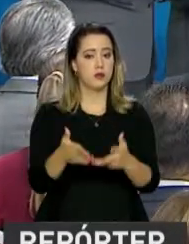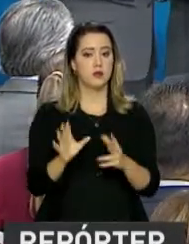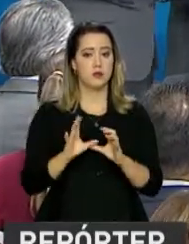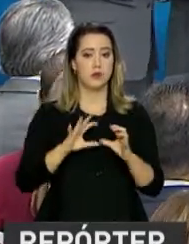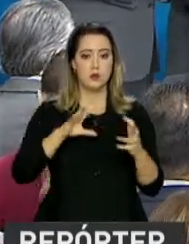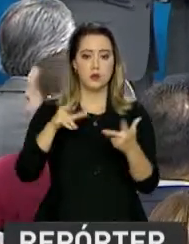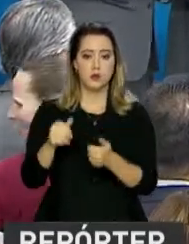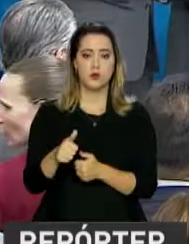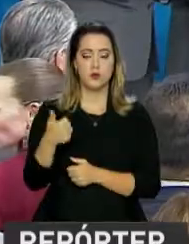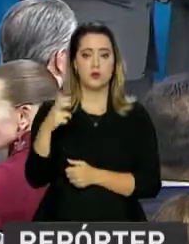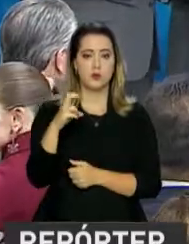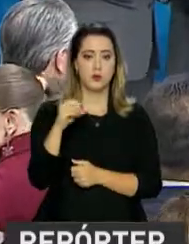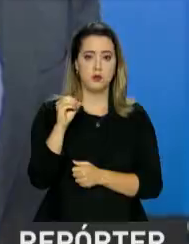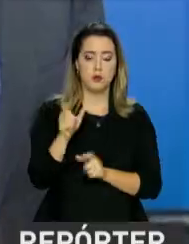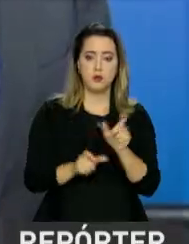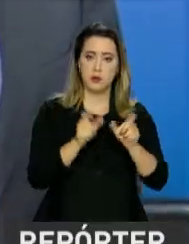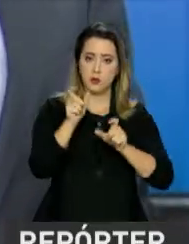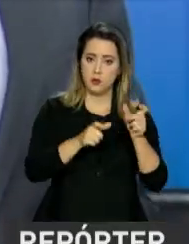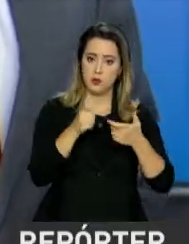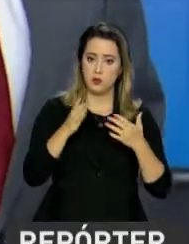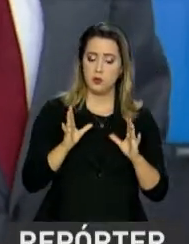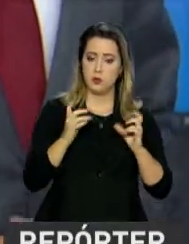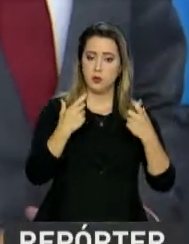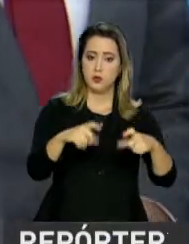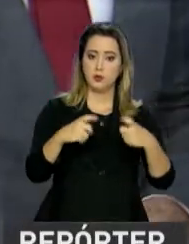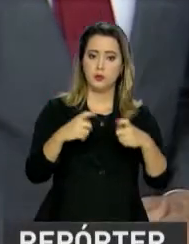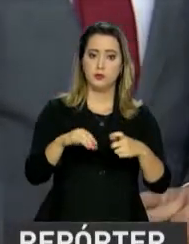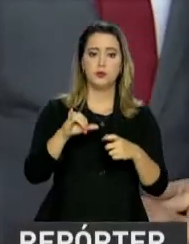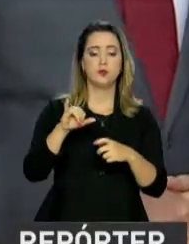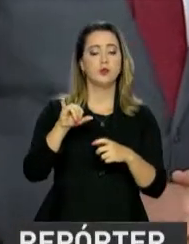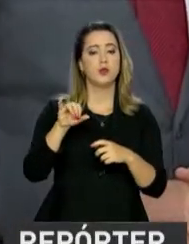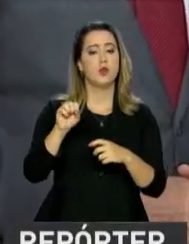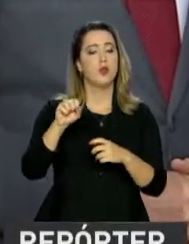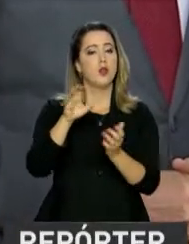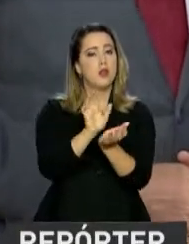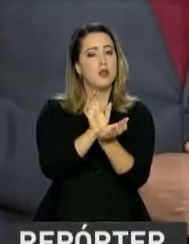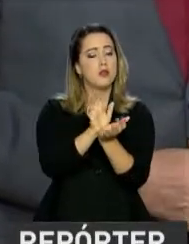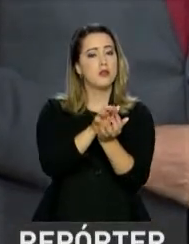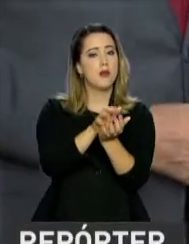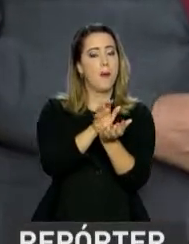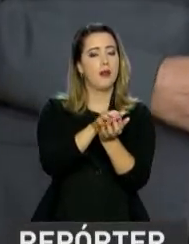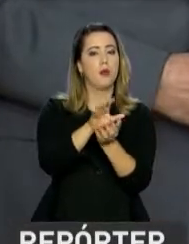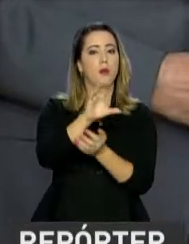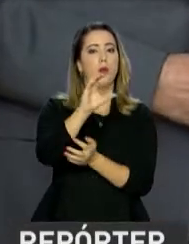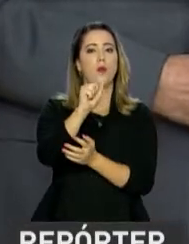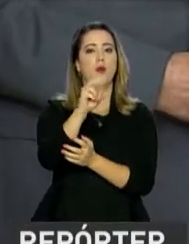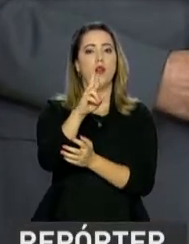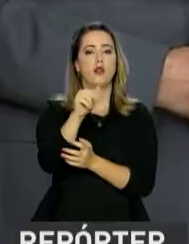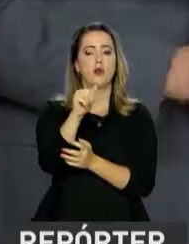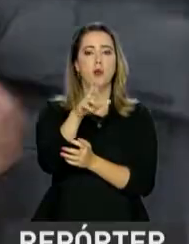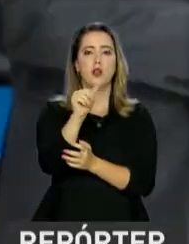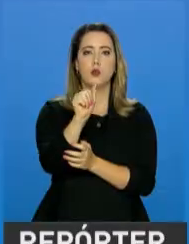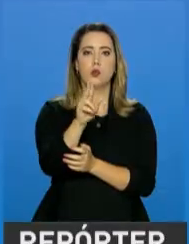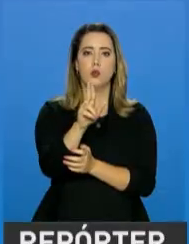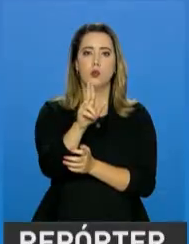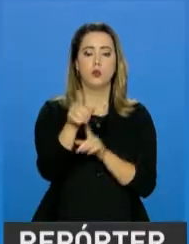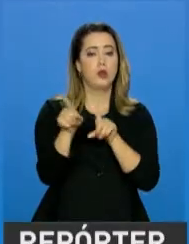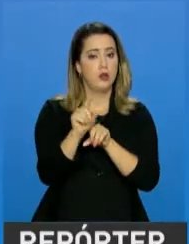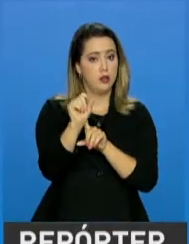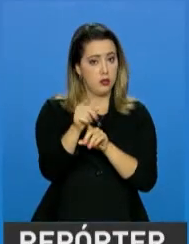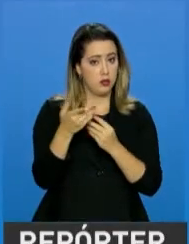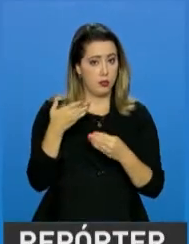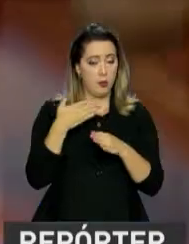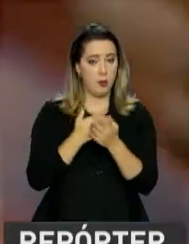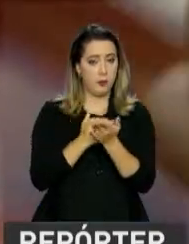universo de 150 moradores do bairro são joão da escócia em caruaru no interior de pernambuco que participaram de um projeto